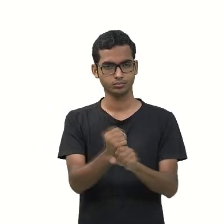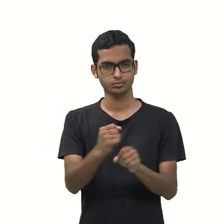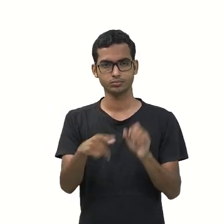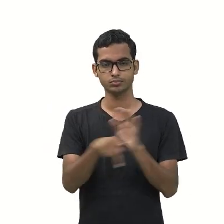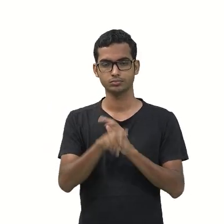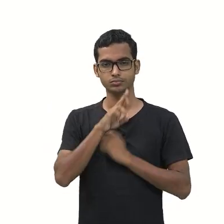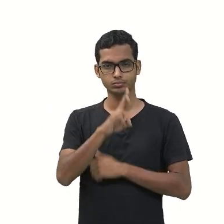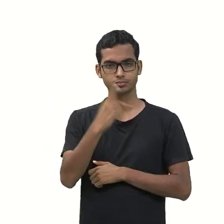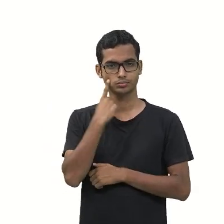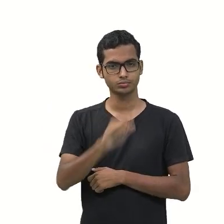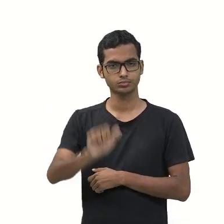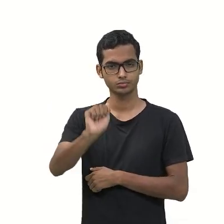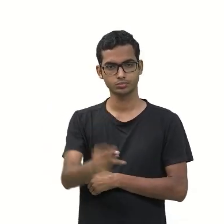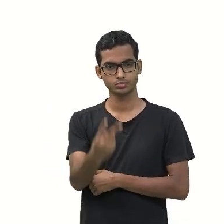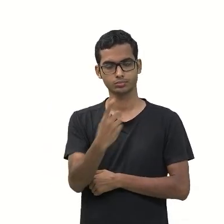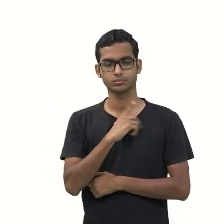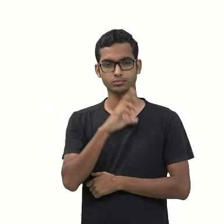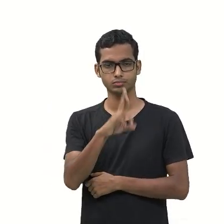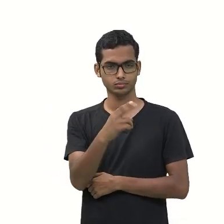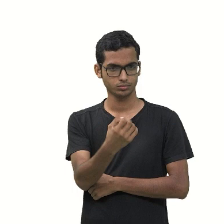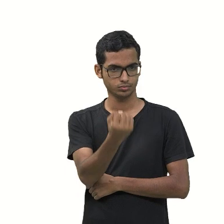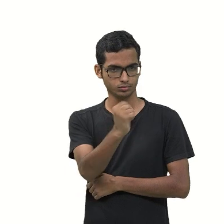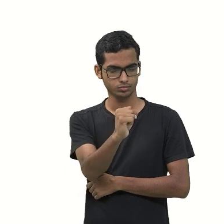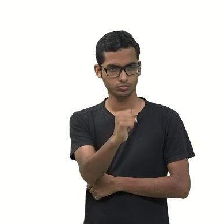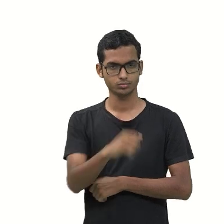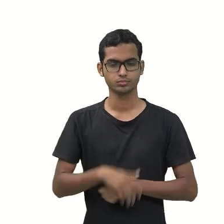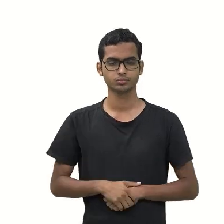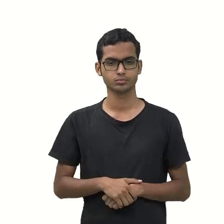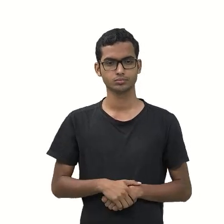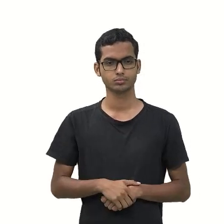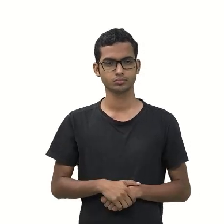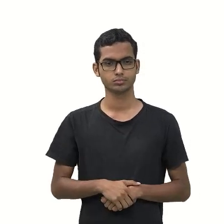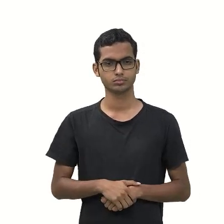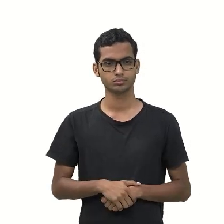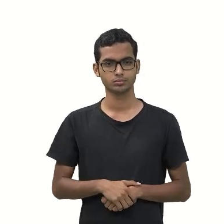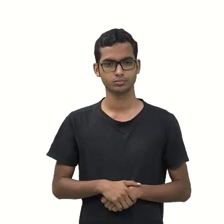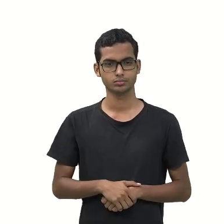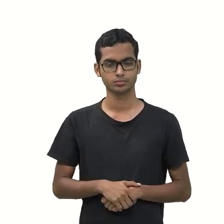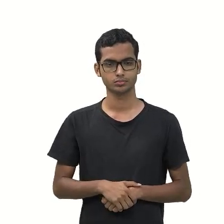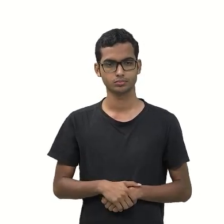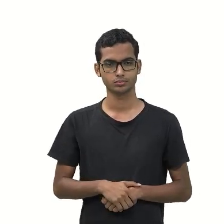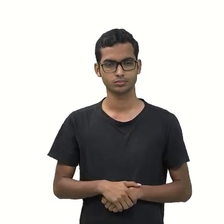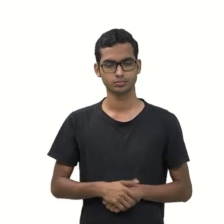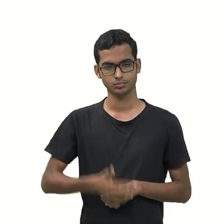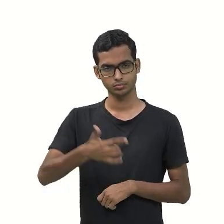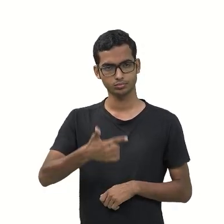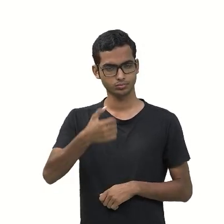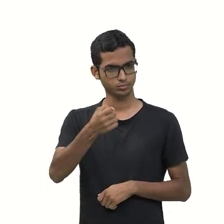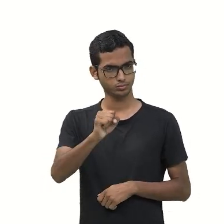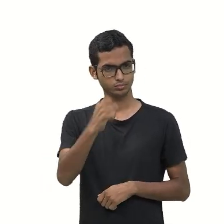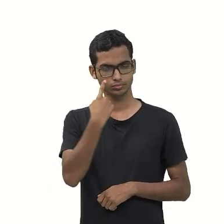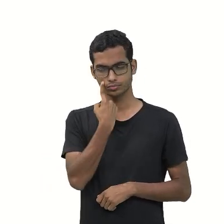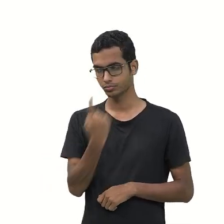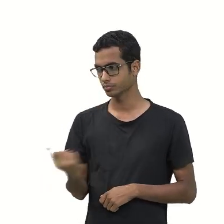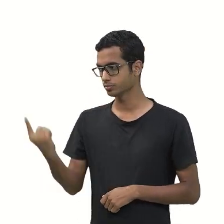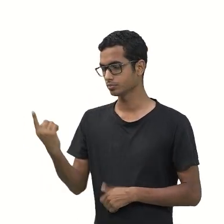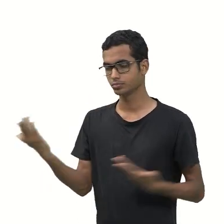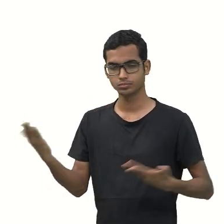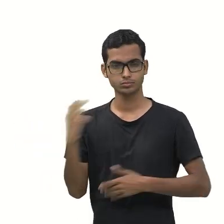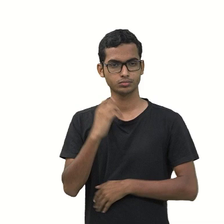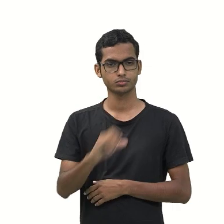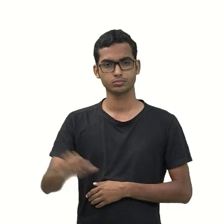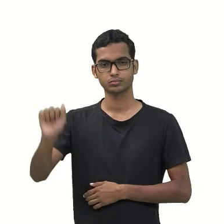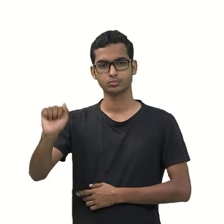será 8. Então, aqui o meu segundo termo é 8. Vamos ver aí meu A3,